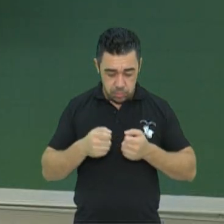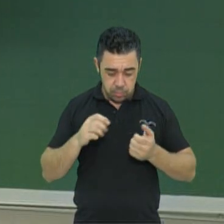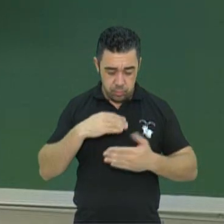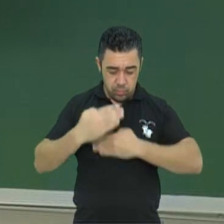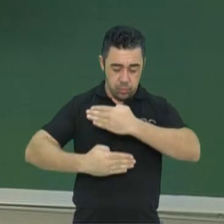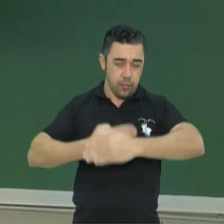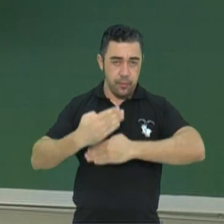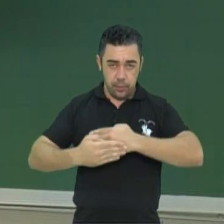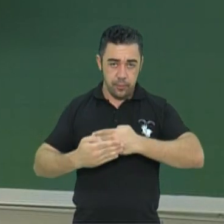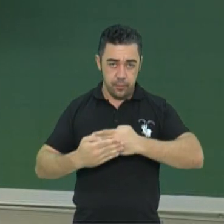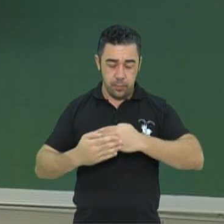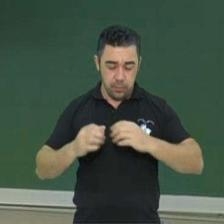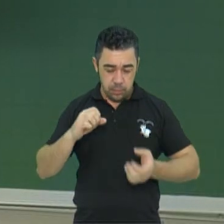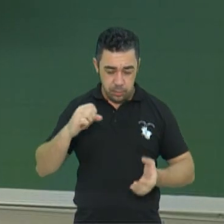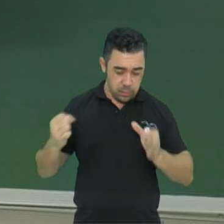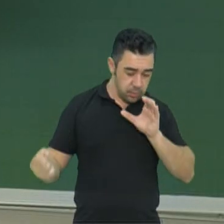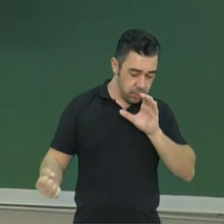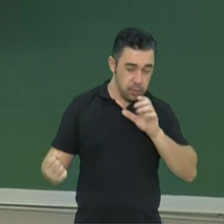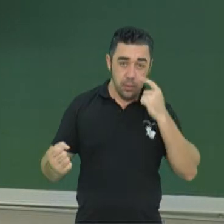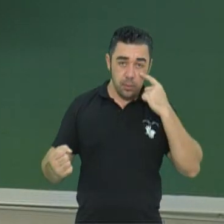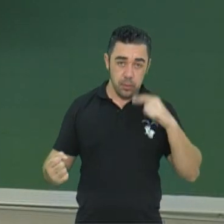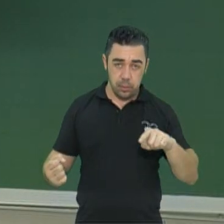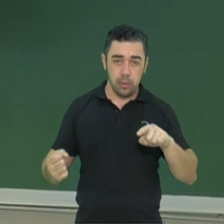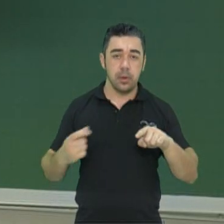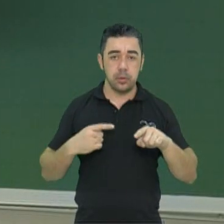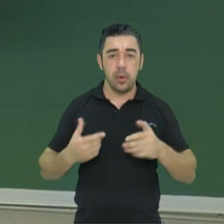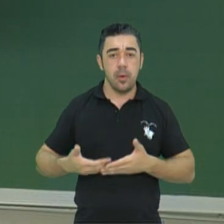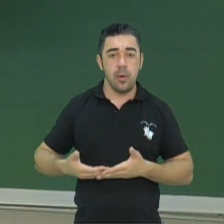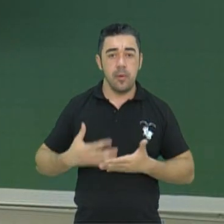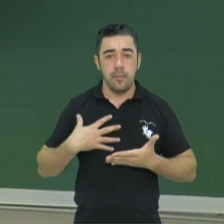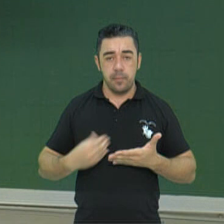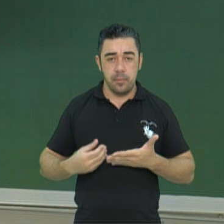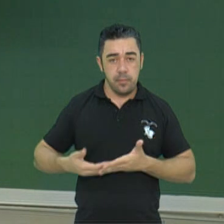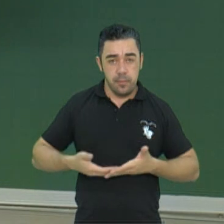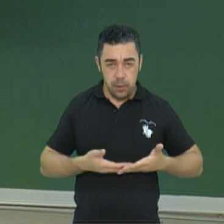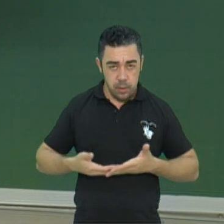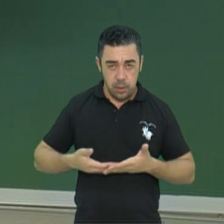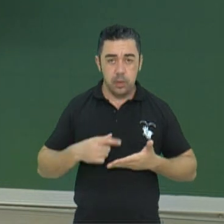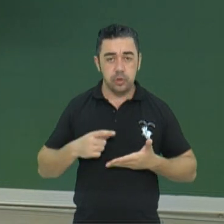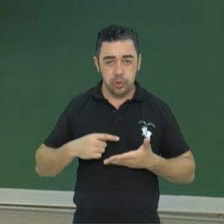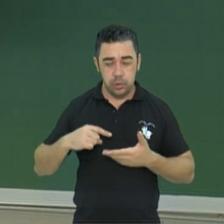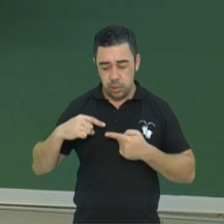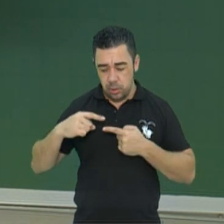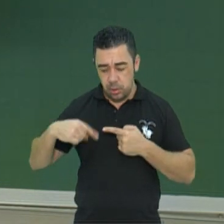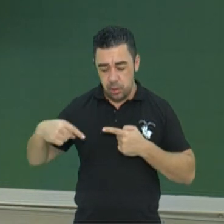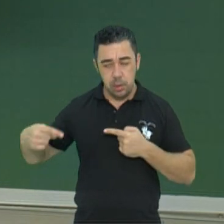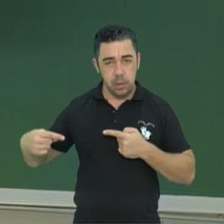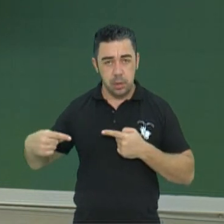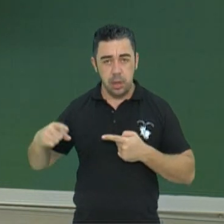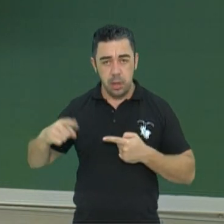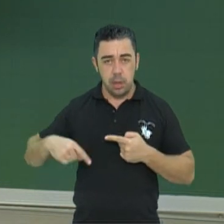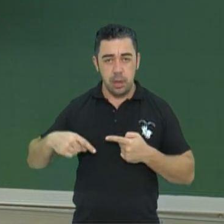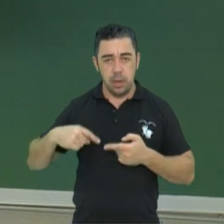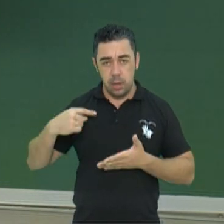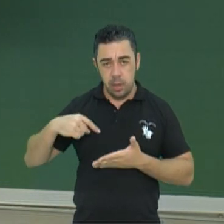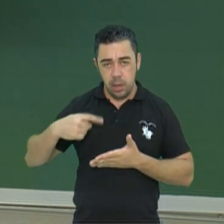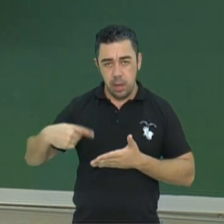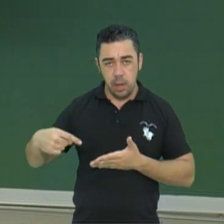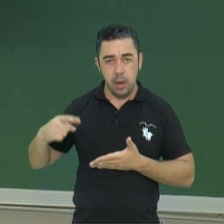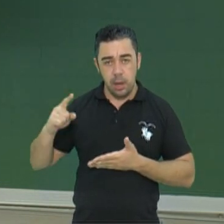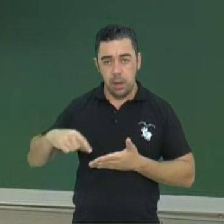colocaram boca para baixo, é que eles se deram conta que o bebê tinha algo mais que o resto dos homens. E quando inclinaram para